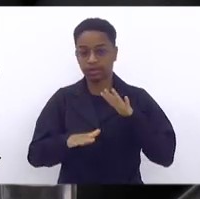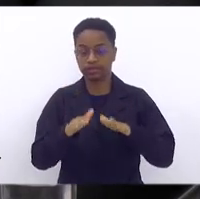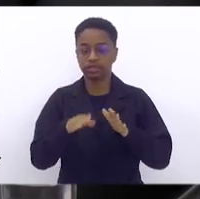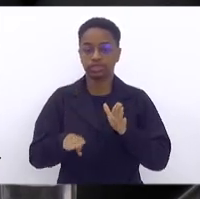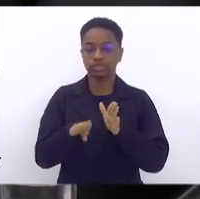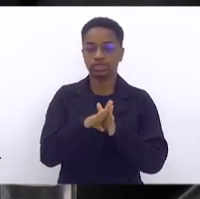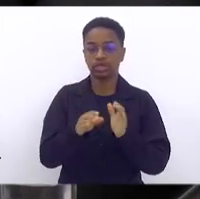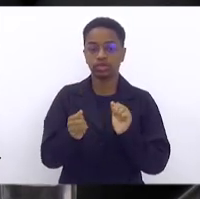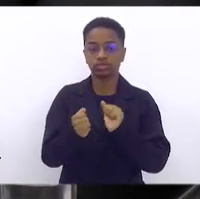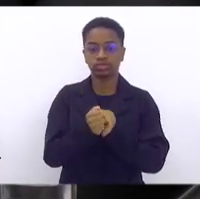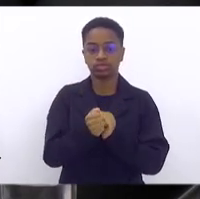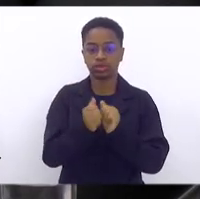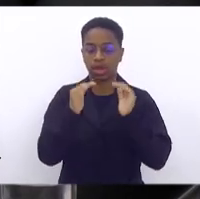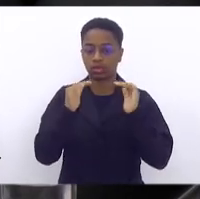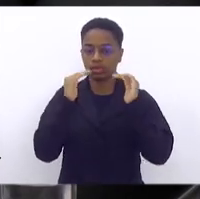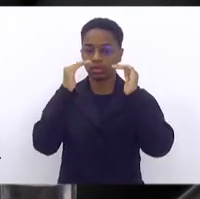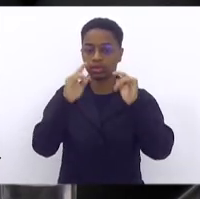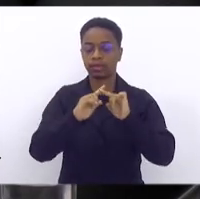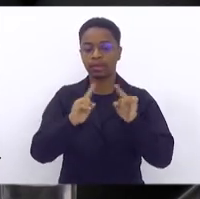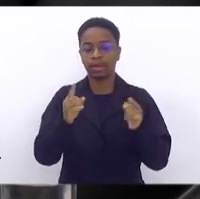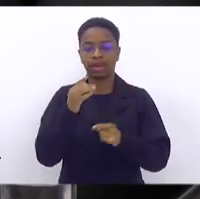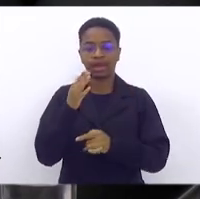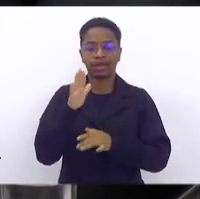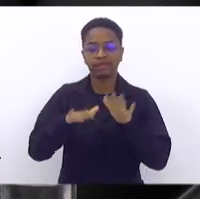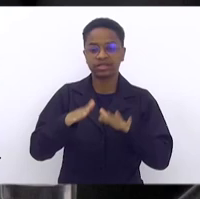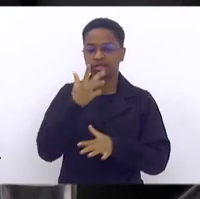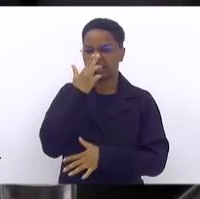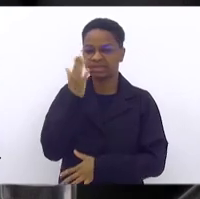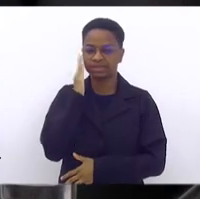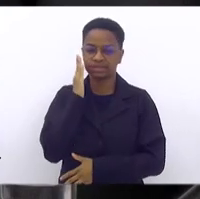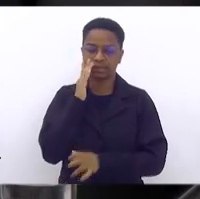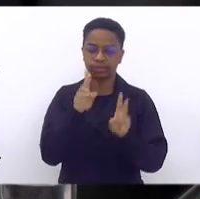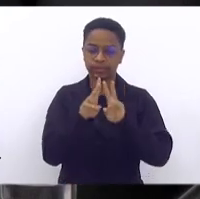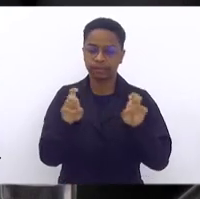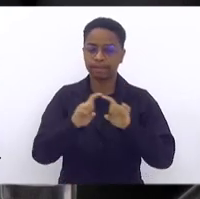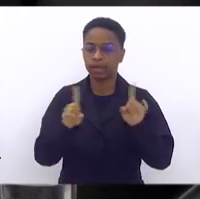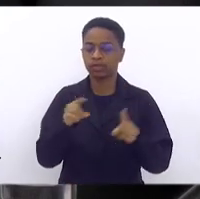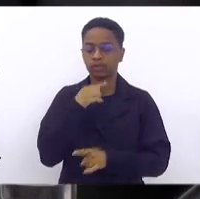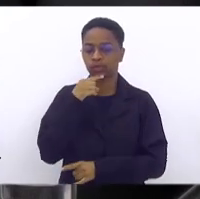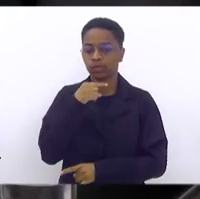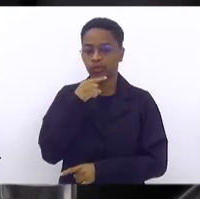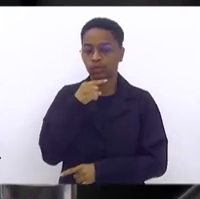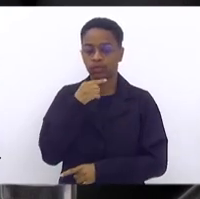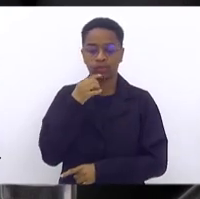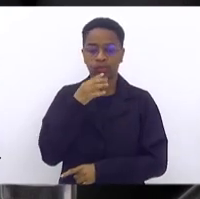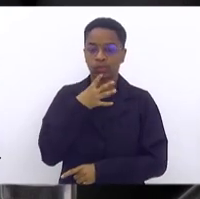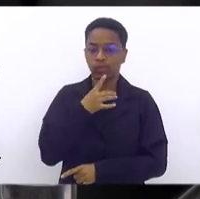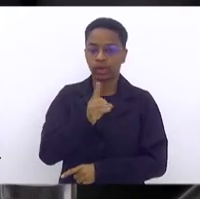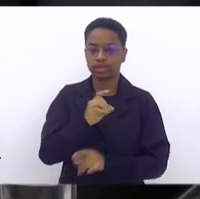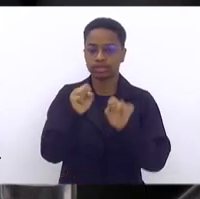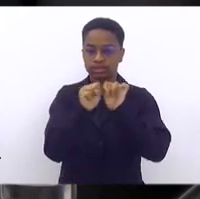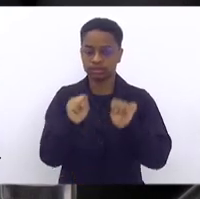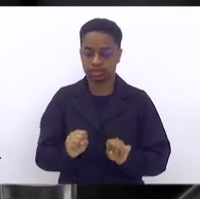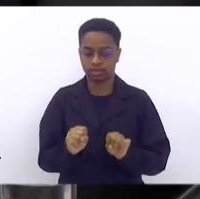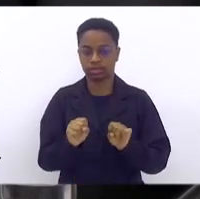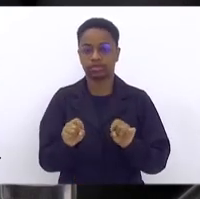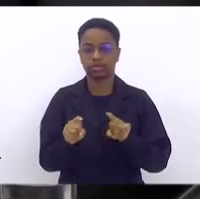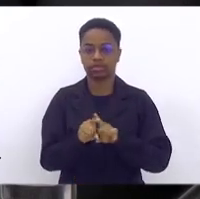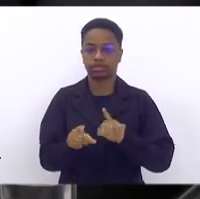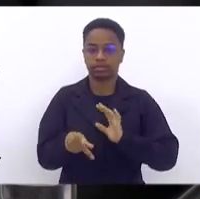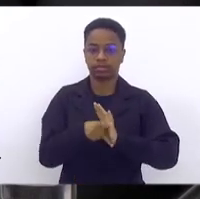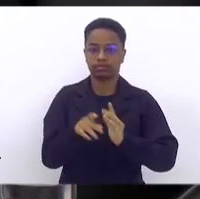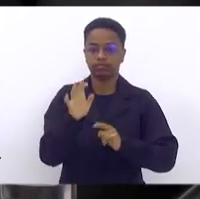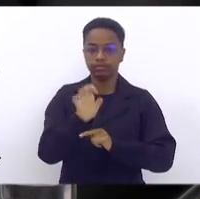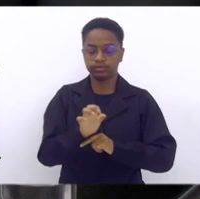aquela autoridade que, aparentemente, sabe sobre o tema, ainda não conhecia o sistema ou o próprio sistema do Estado, né, que é o Rede Mulher. Então, preciso